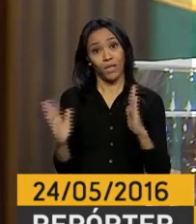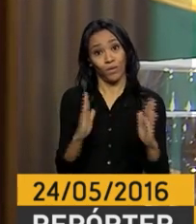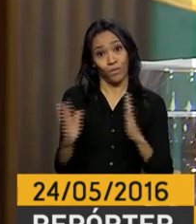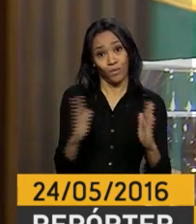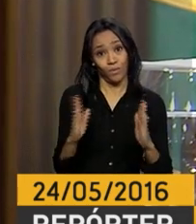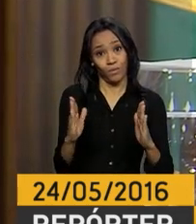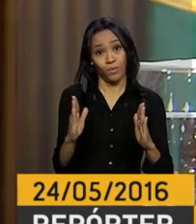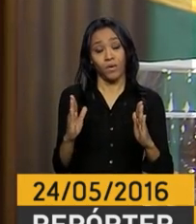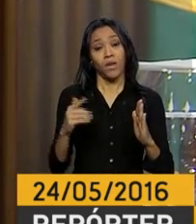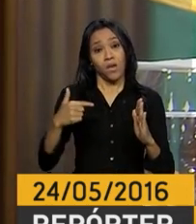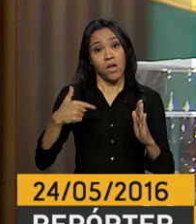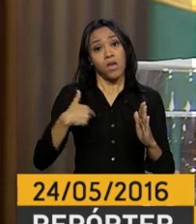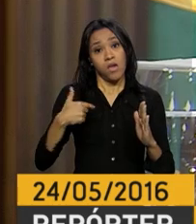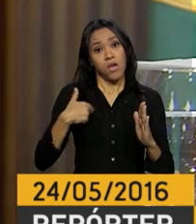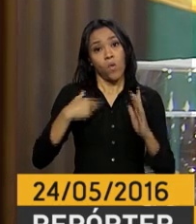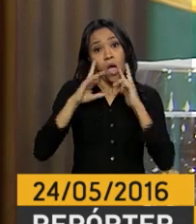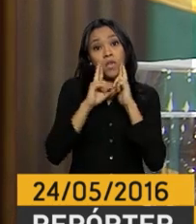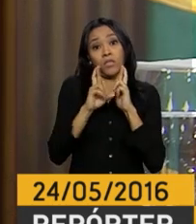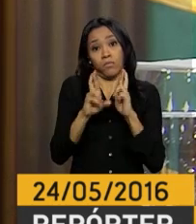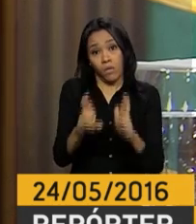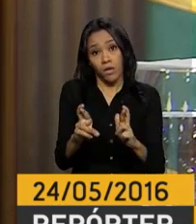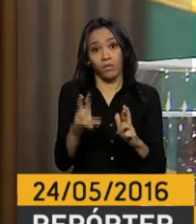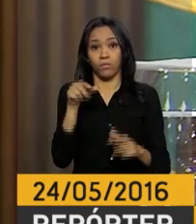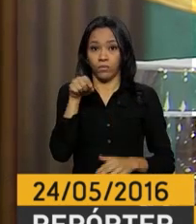muito respeitoso em relação a esses fatos.